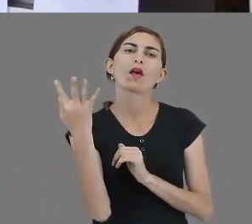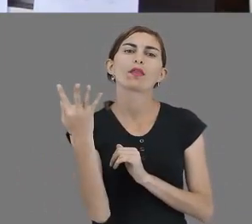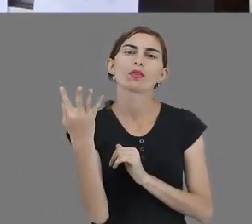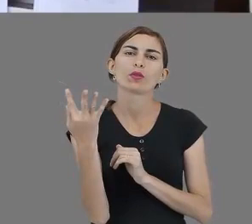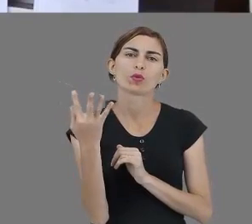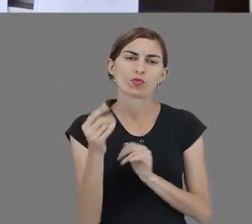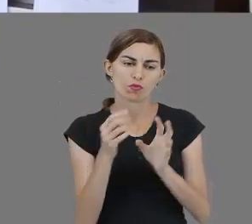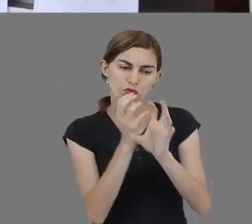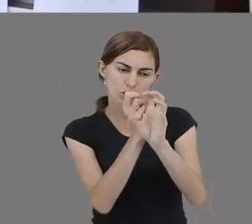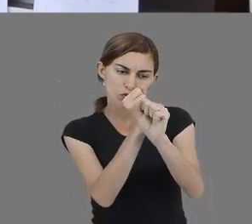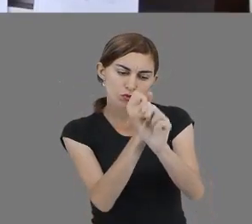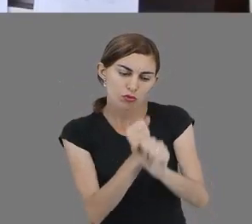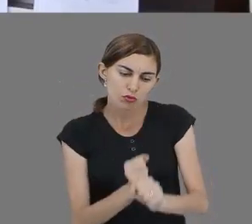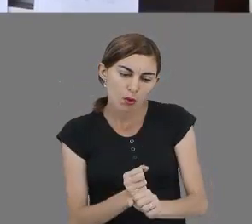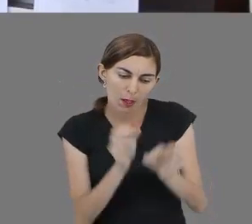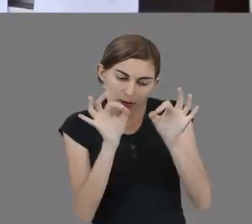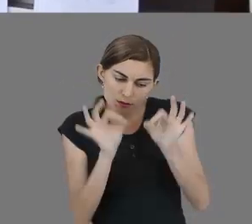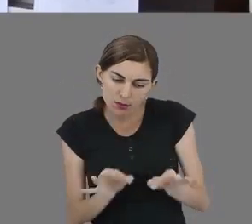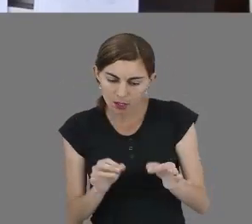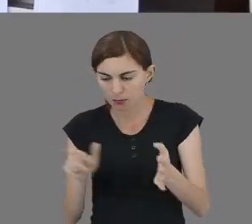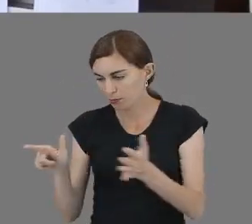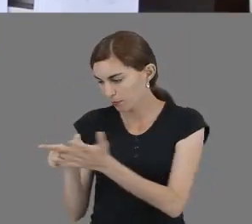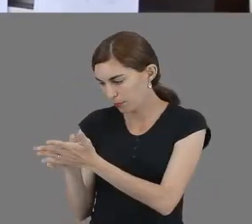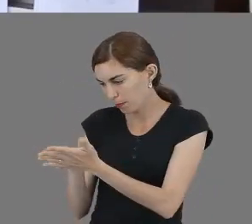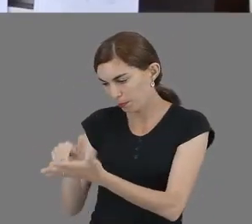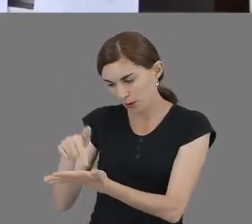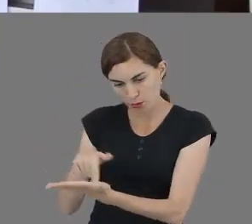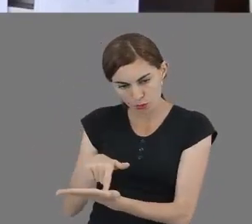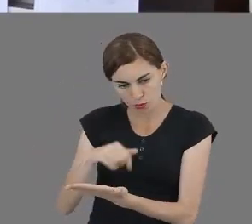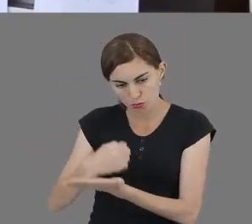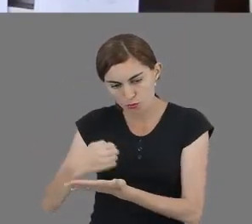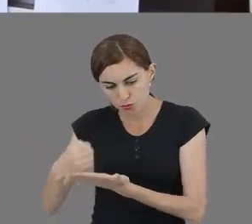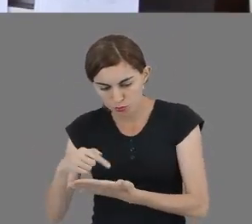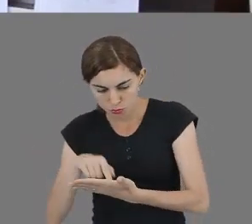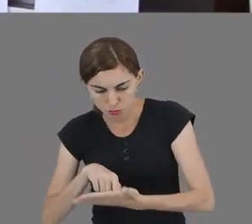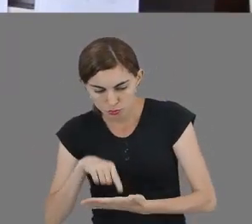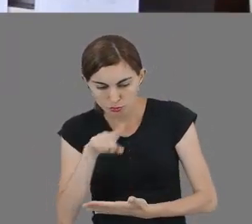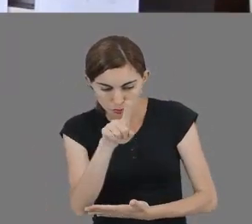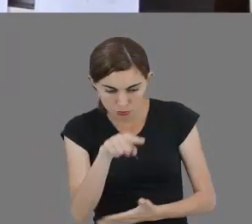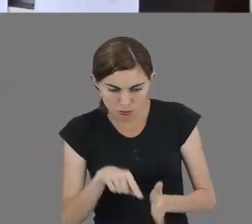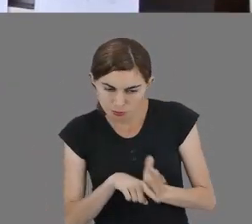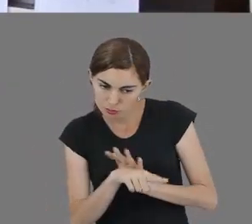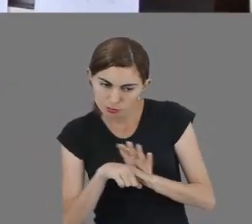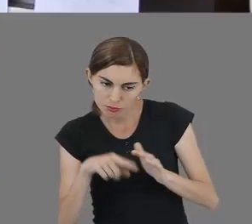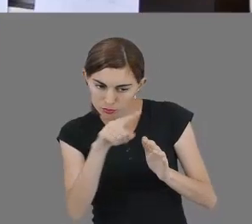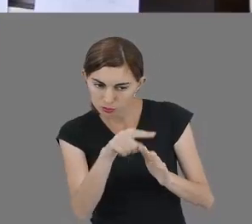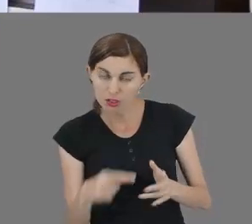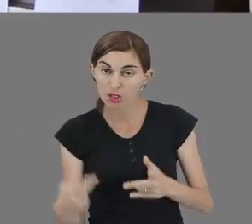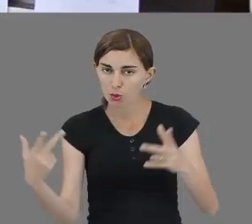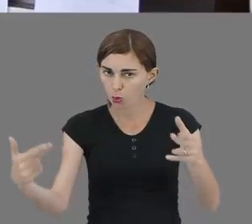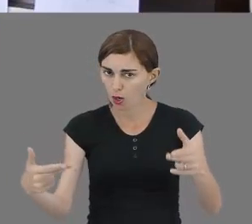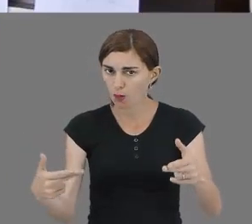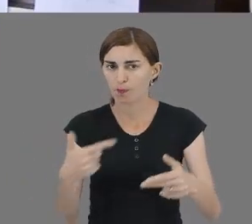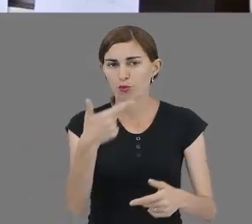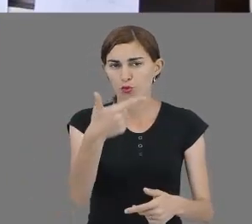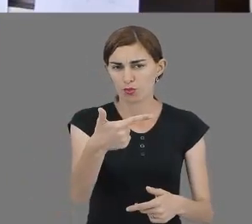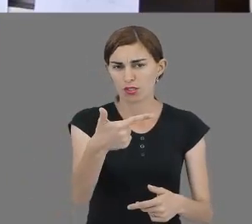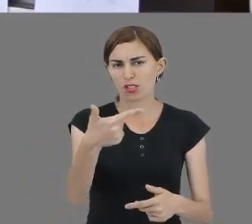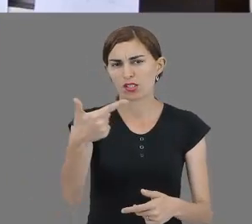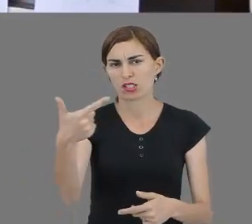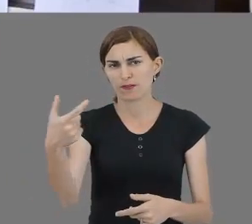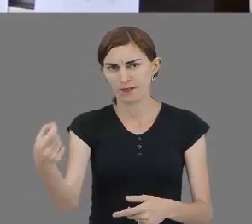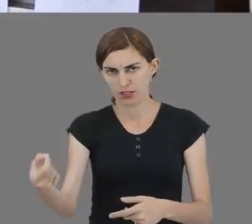quantitativo. O exame quantitativo basicamente é a quantidade no documento hábil. A minha aquisição foi de